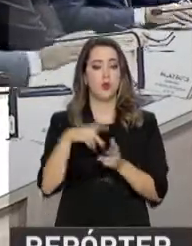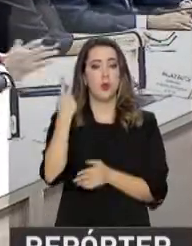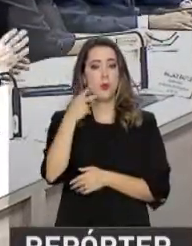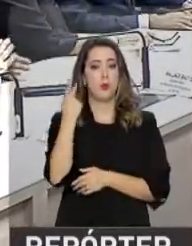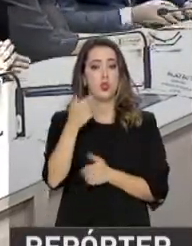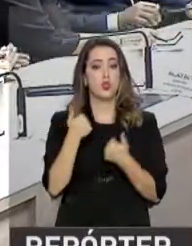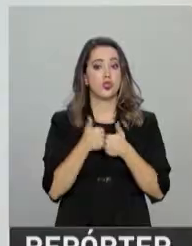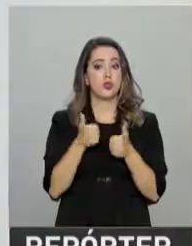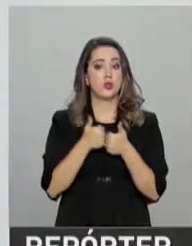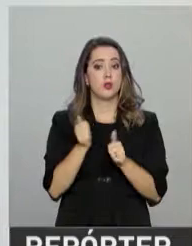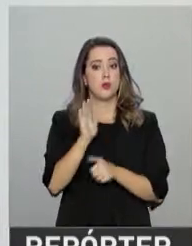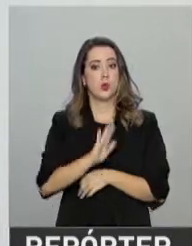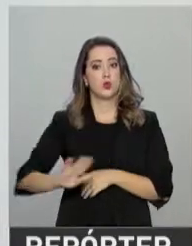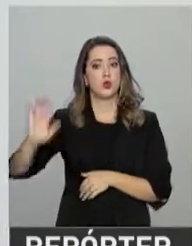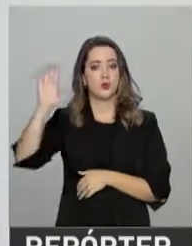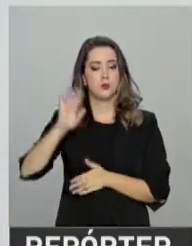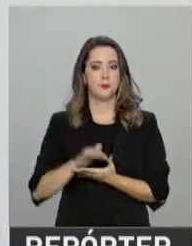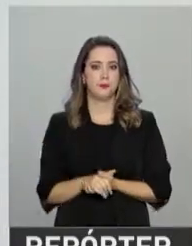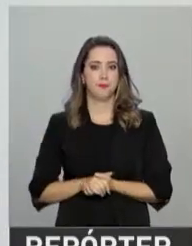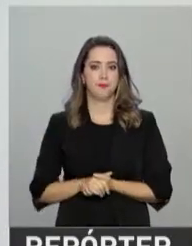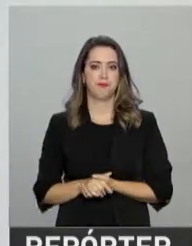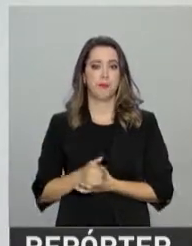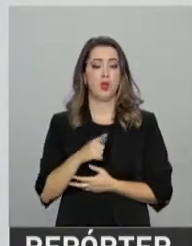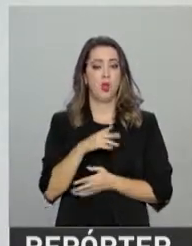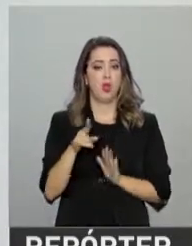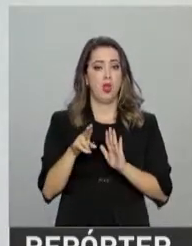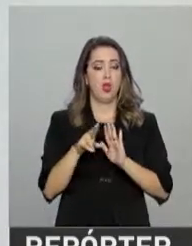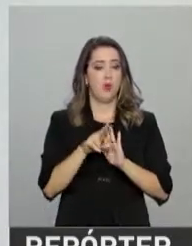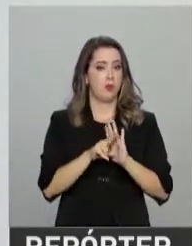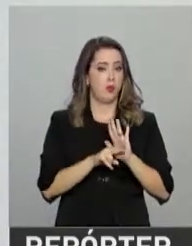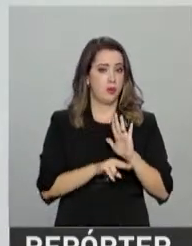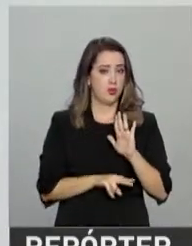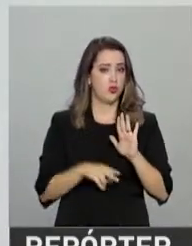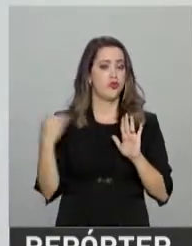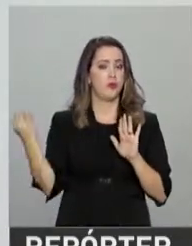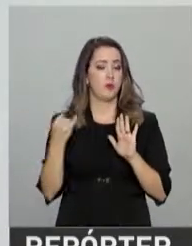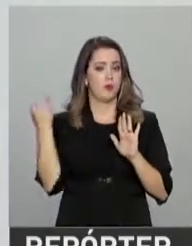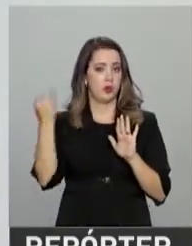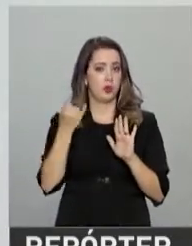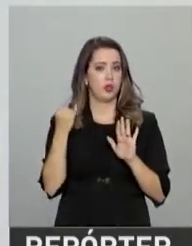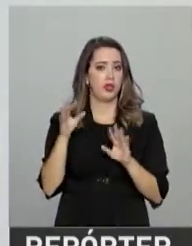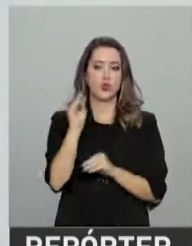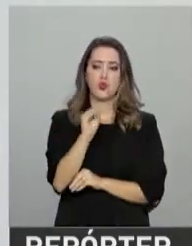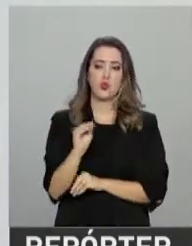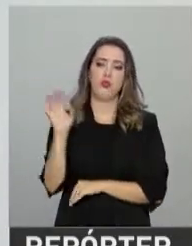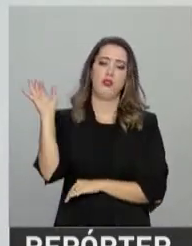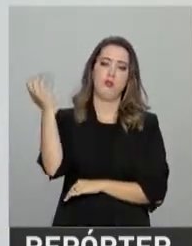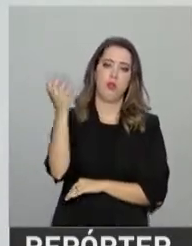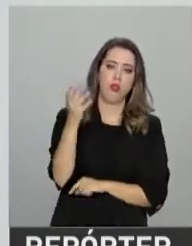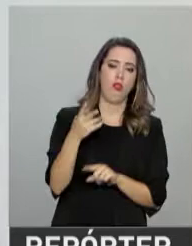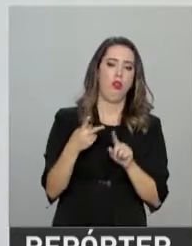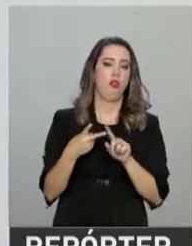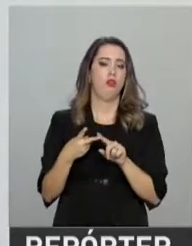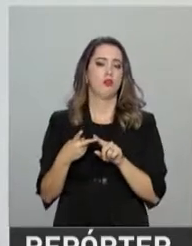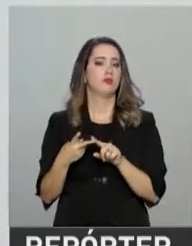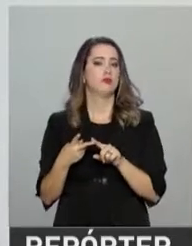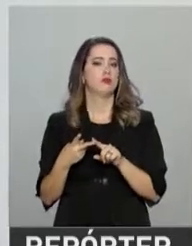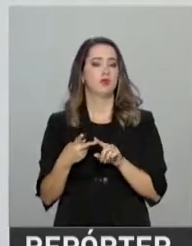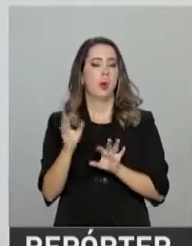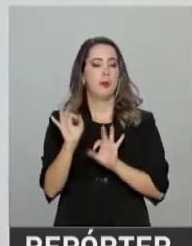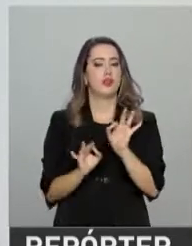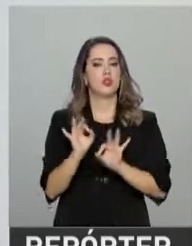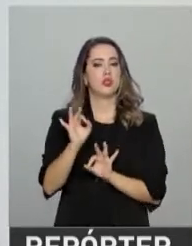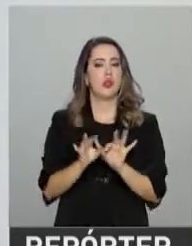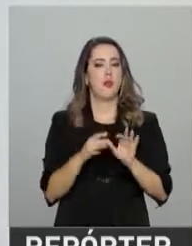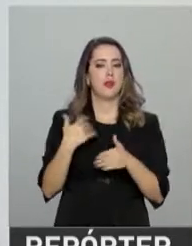de transportes é um portaria guarda-chuva com diretrizes nas questões ambientais é é a questão de planejamento